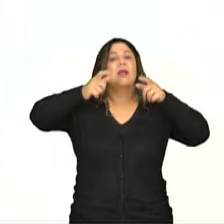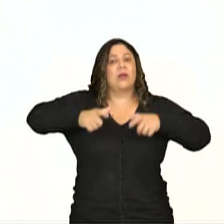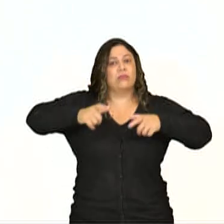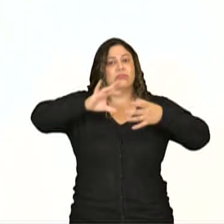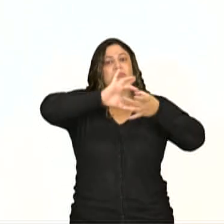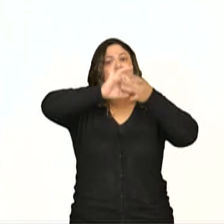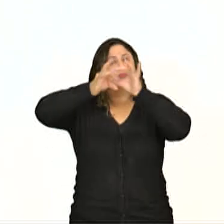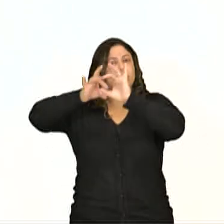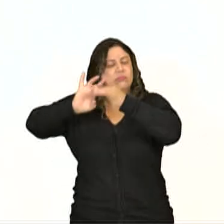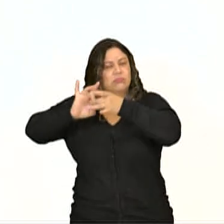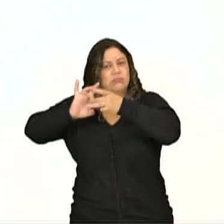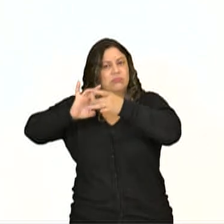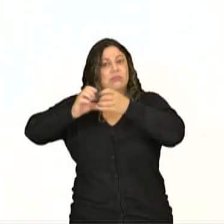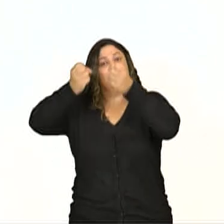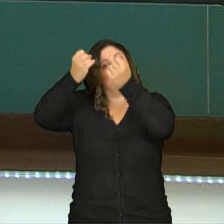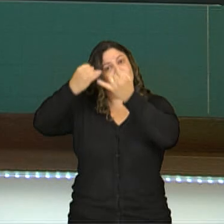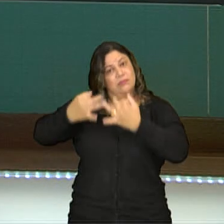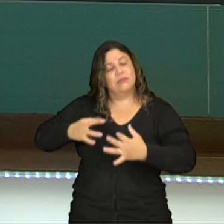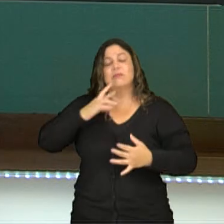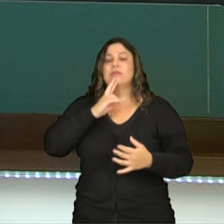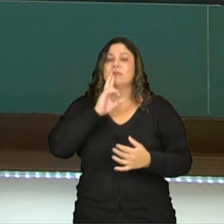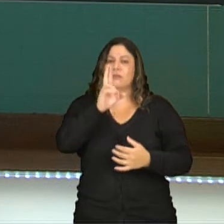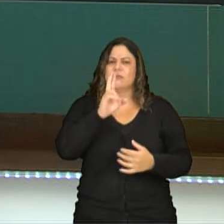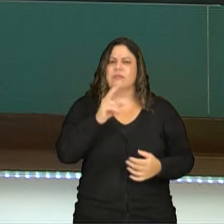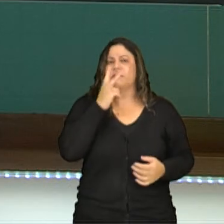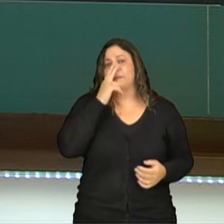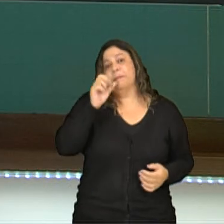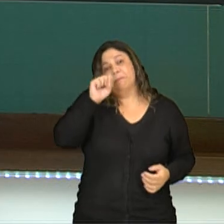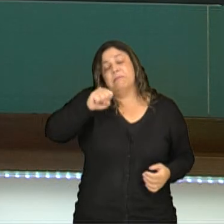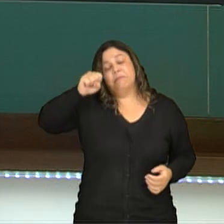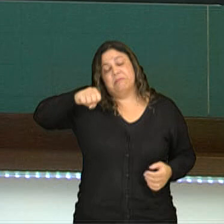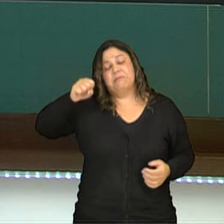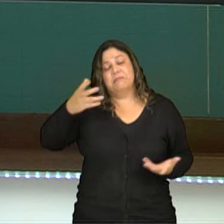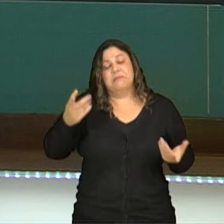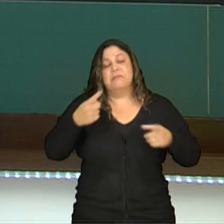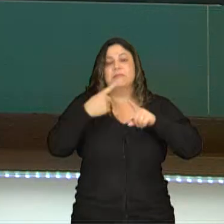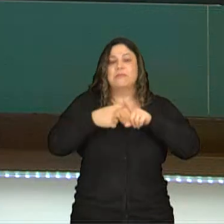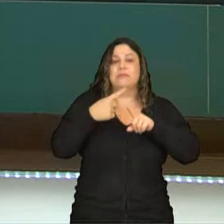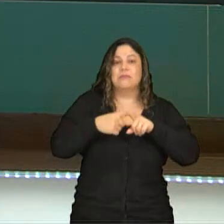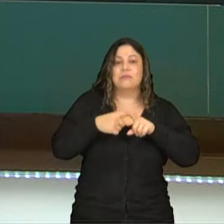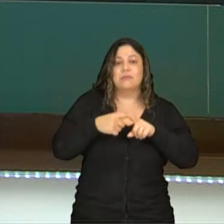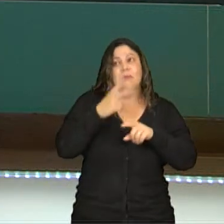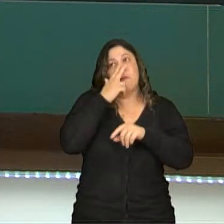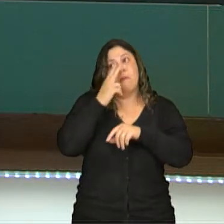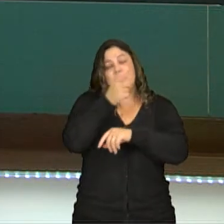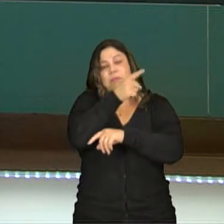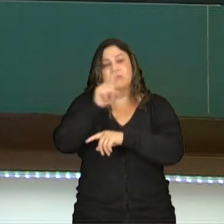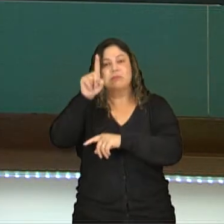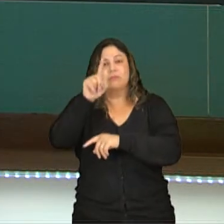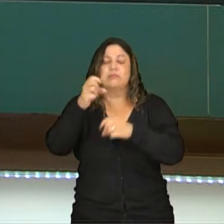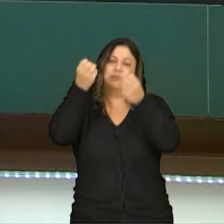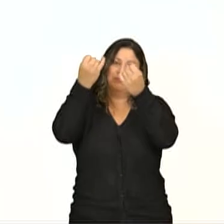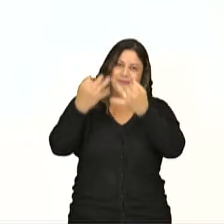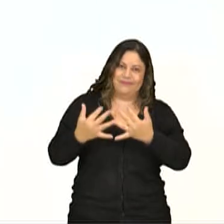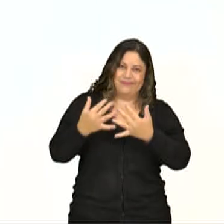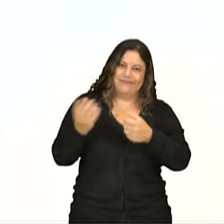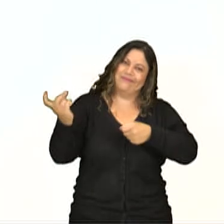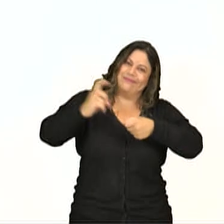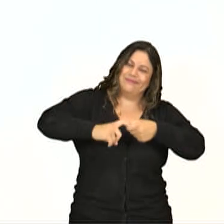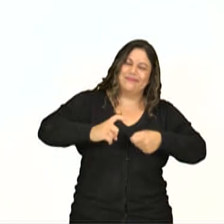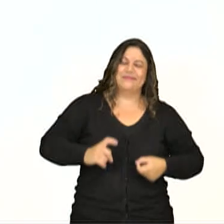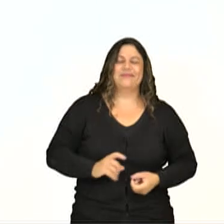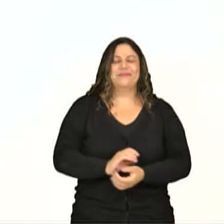Olímpicos? Justifique sua resposta. Se você acha que sim, o porquê, ou se você acha que não, também diga o porquê. Nós já voltamos.